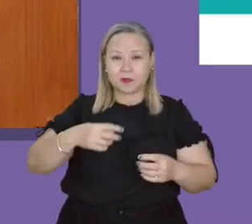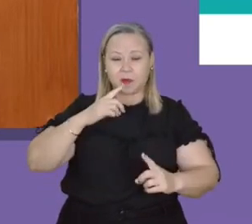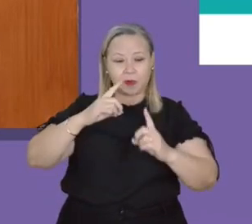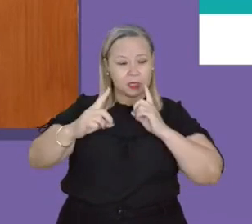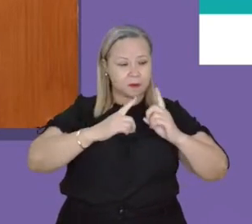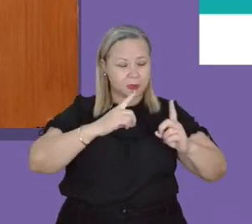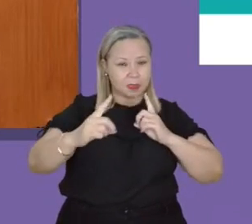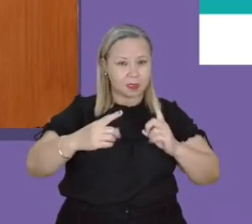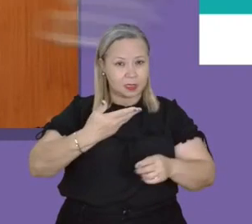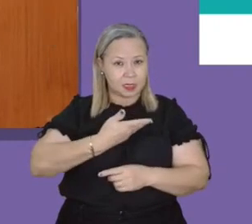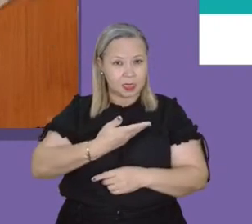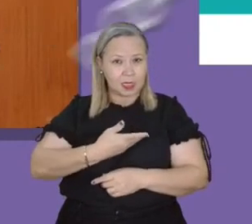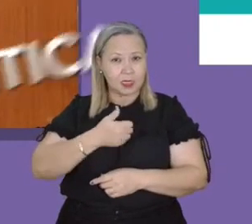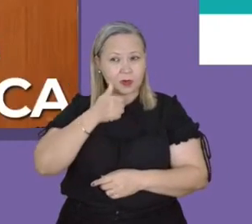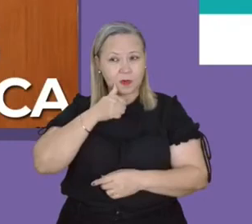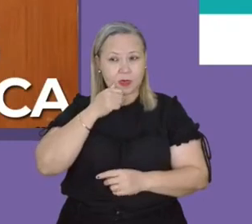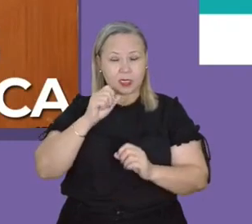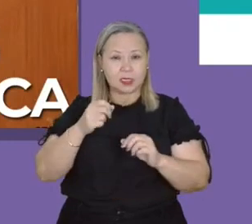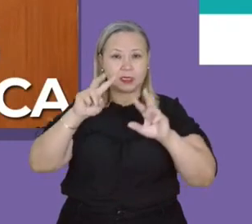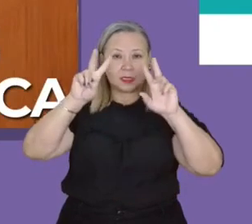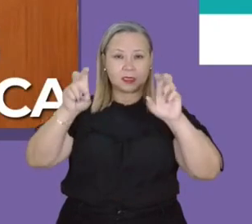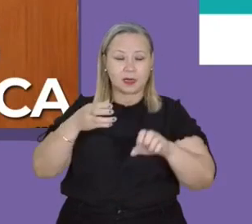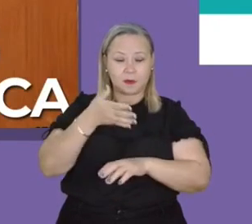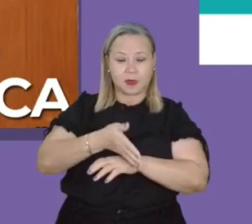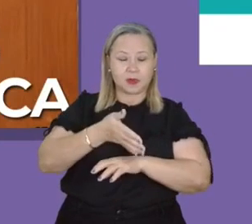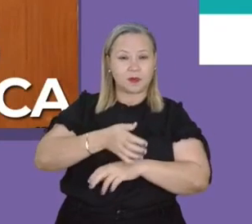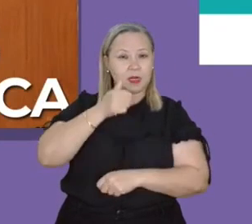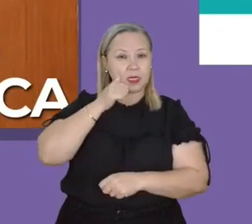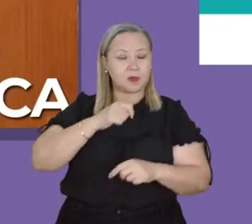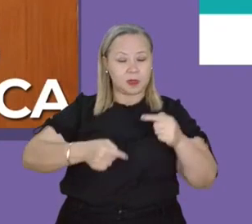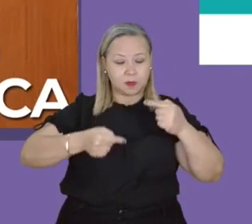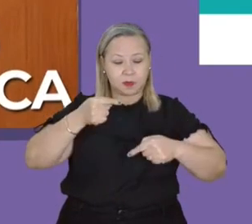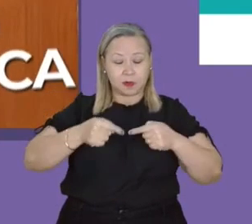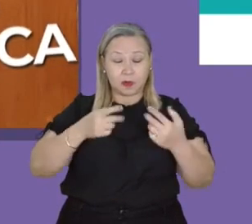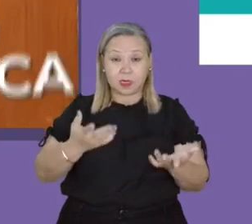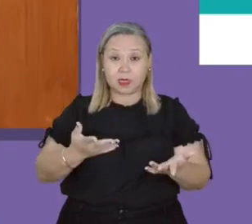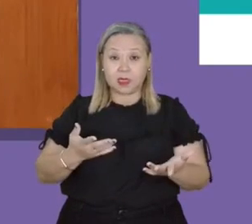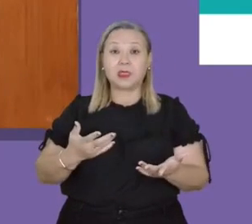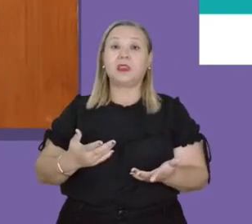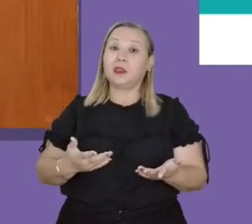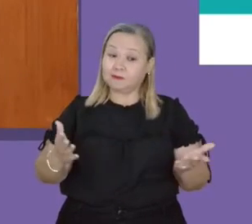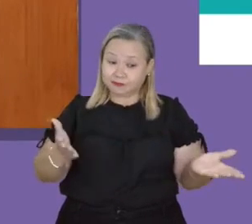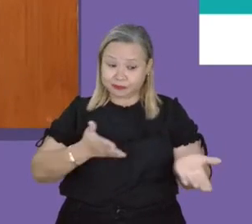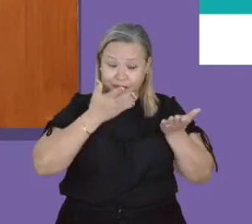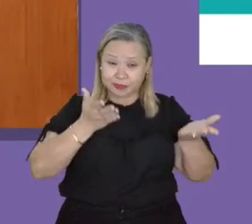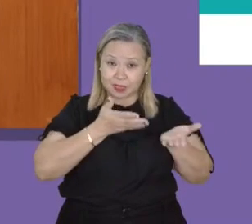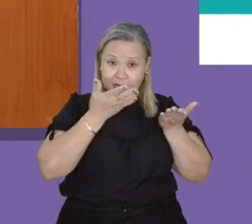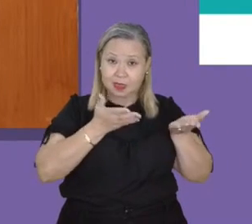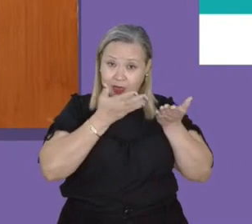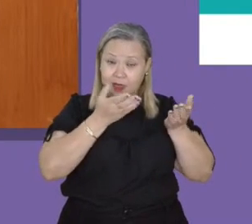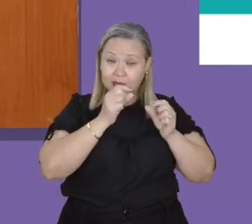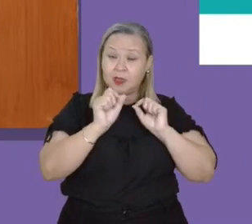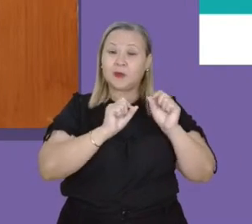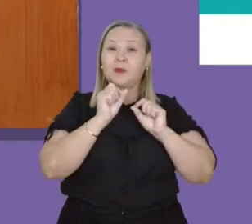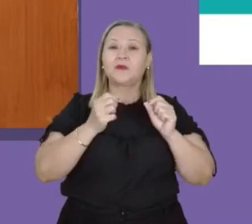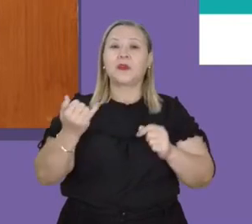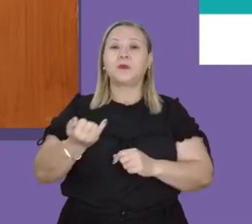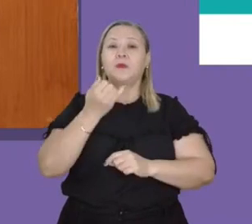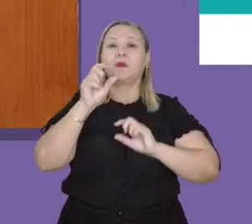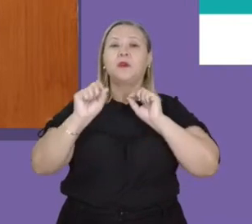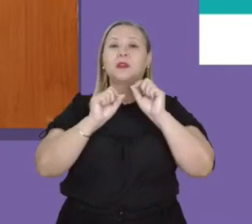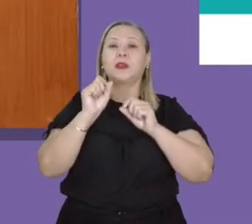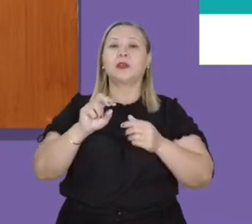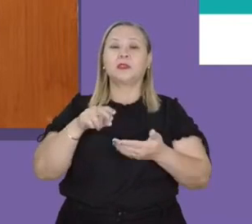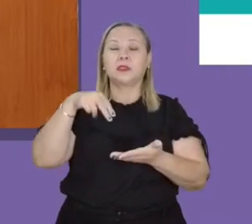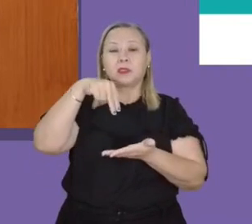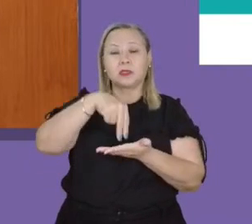companheiras esse tema da participação das mulheres na política que eu acabei me convencendo da importância de sim colocar o nome